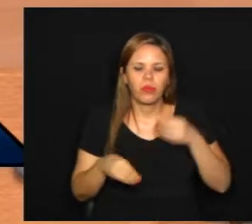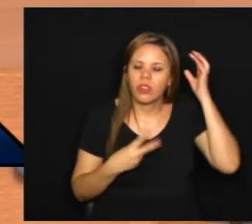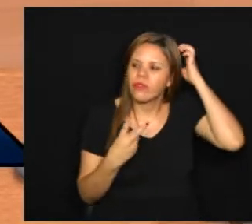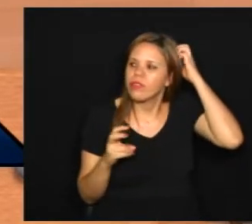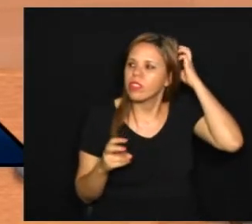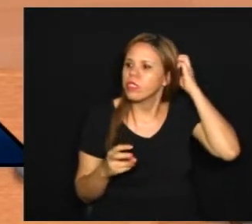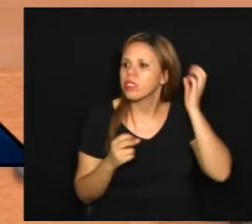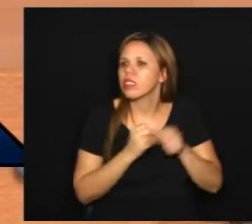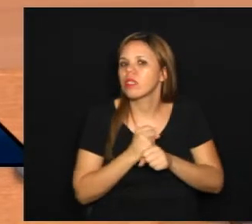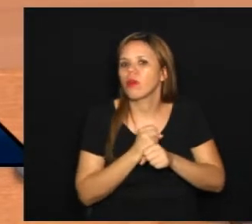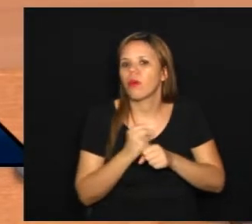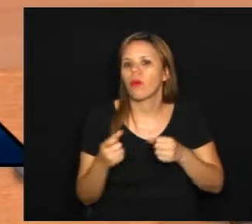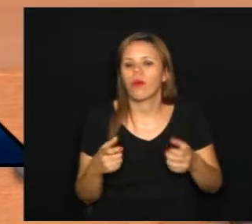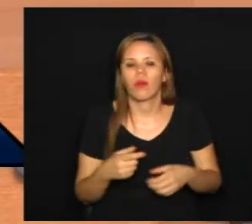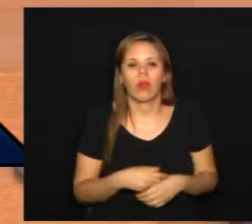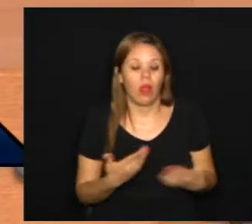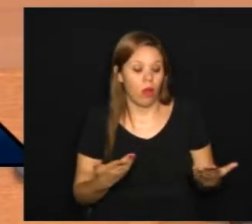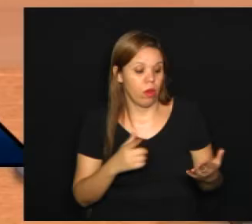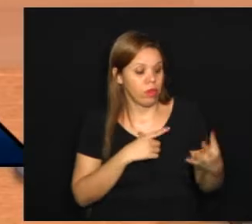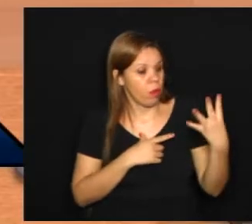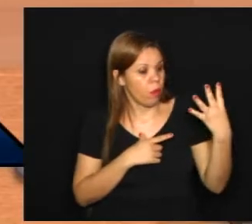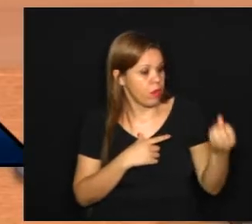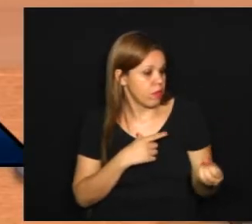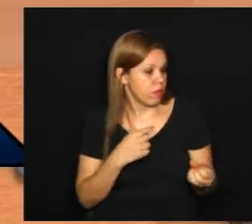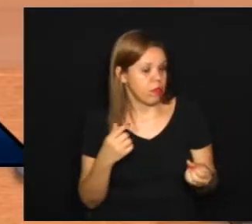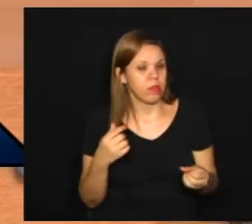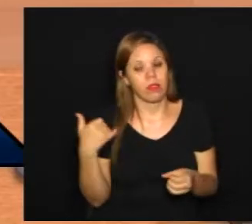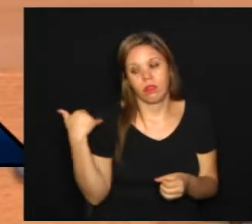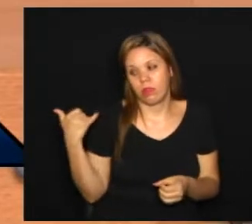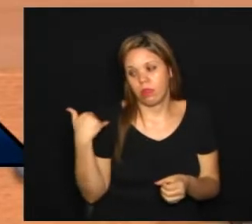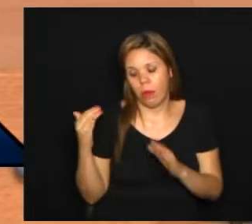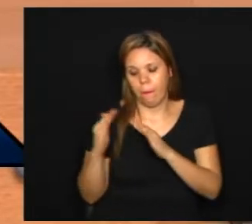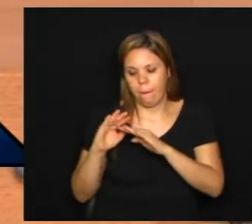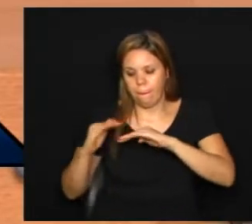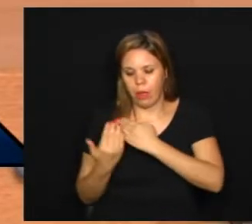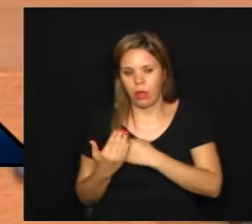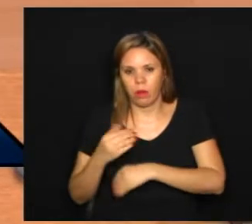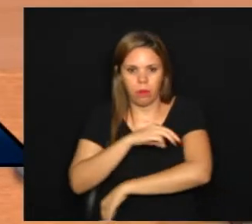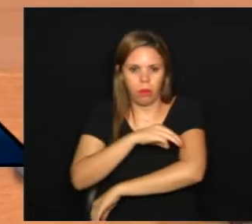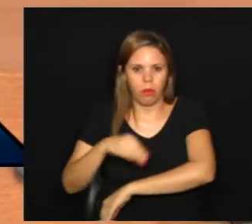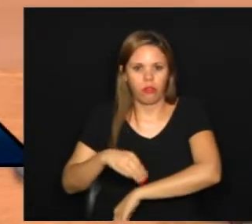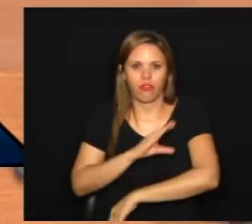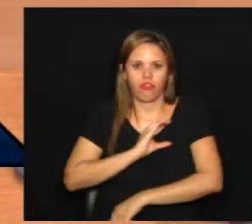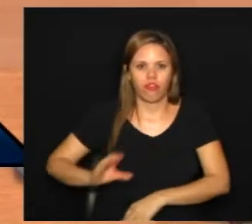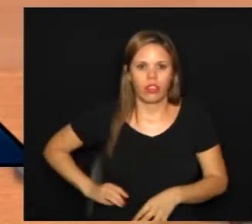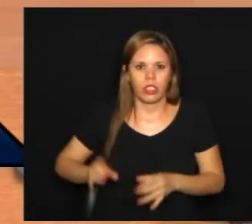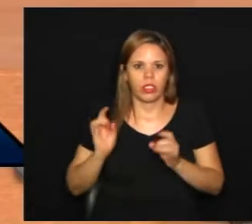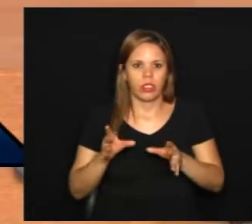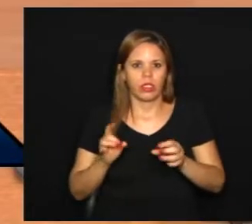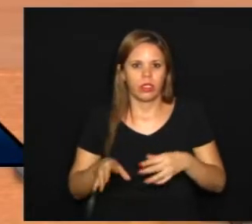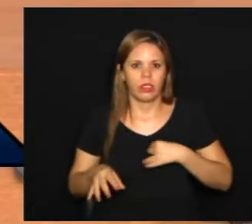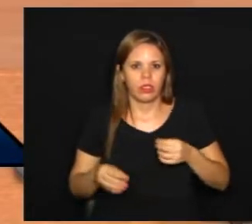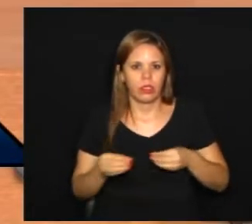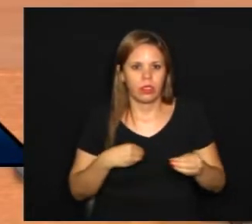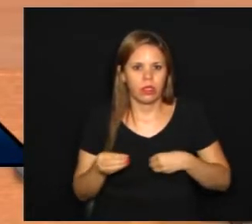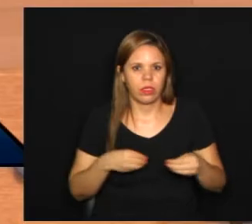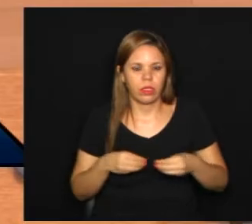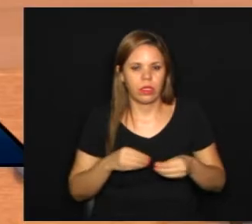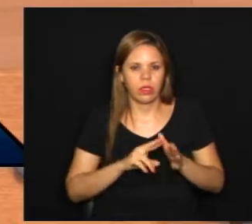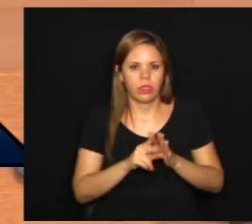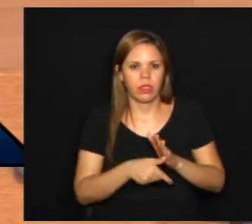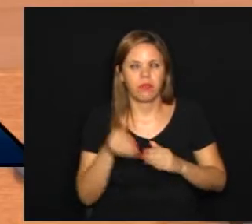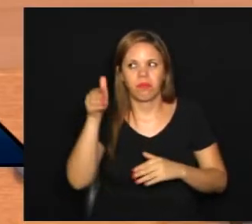anos. Com 46 anos, o Francisco, que mora no bairro Monte Cristo, começou a vender panos em